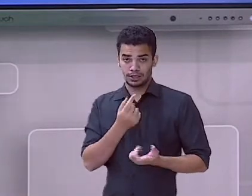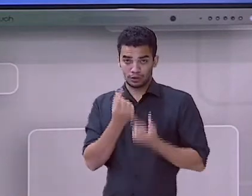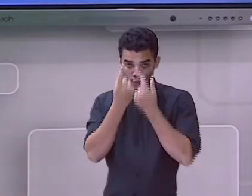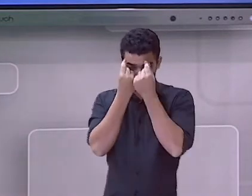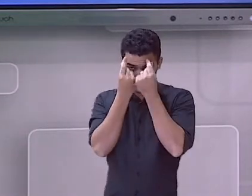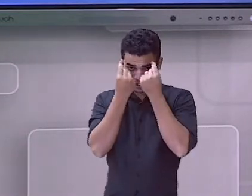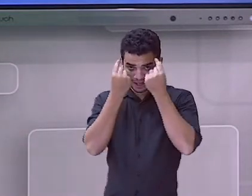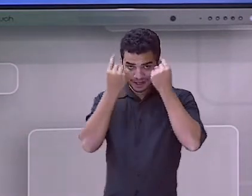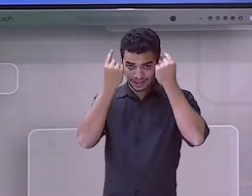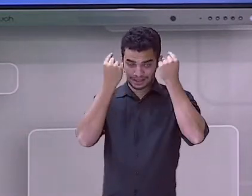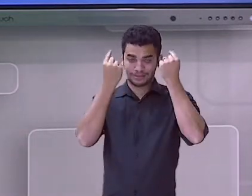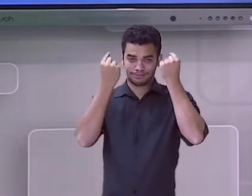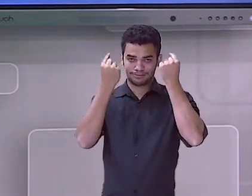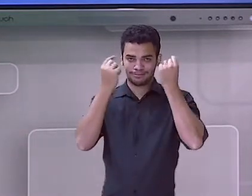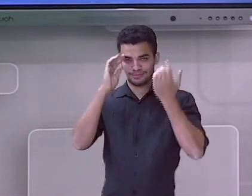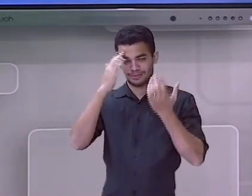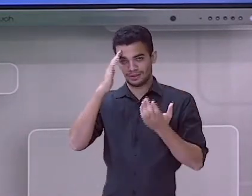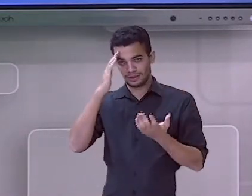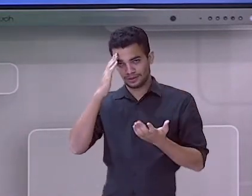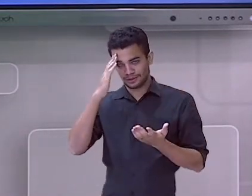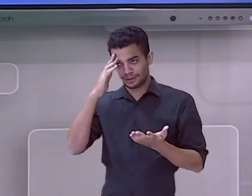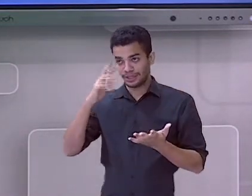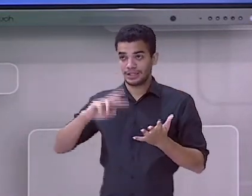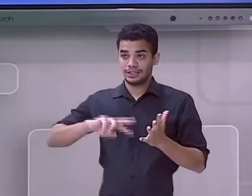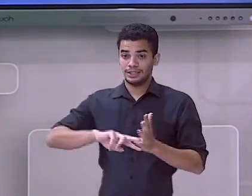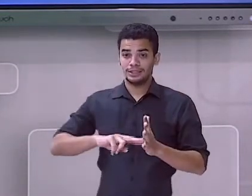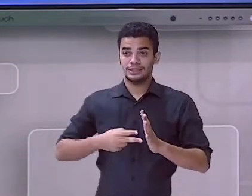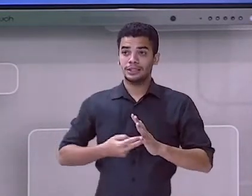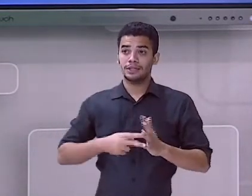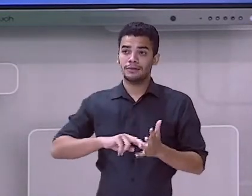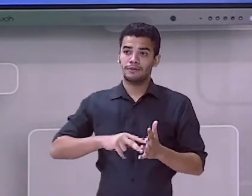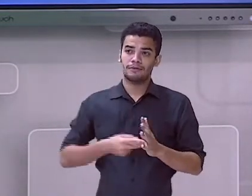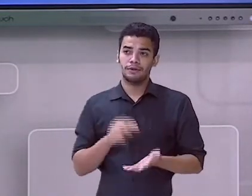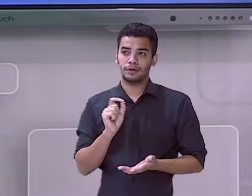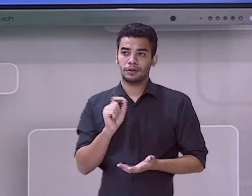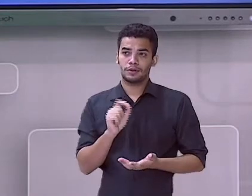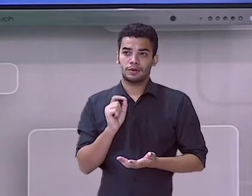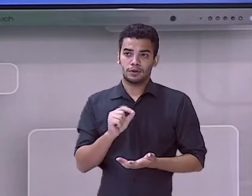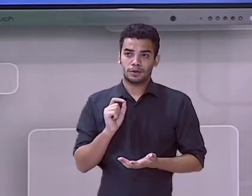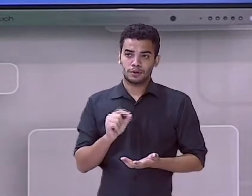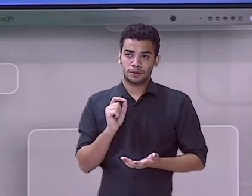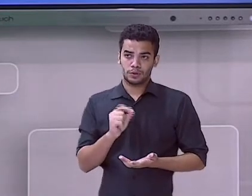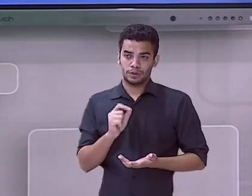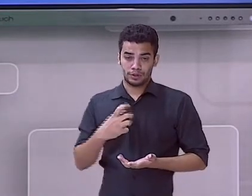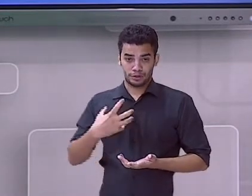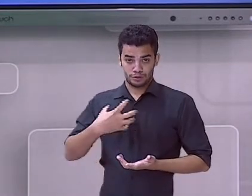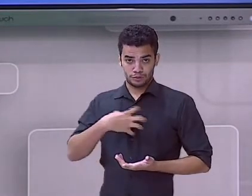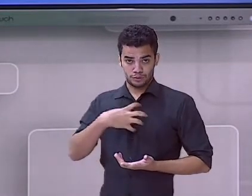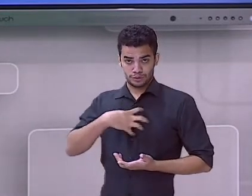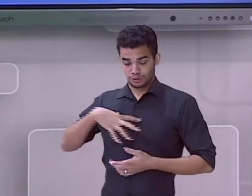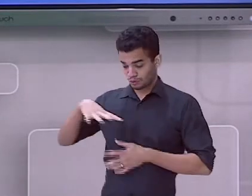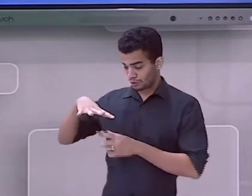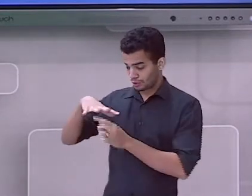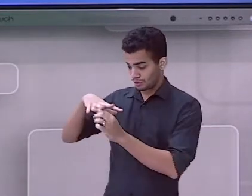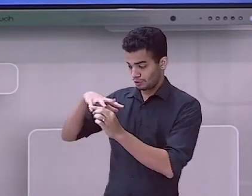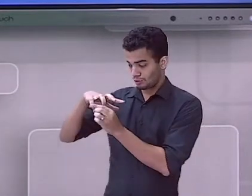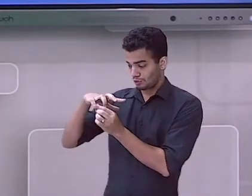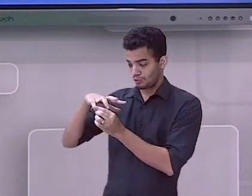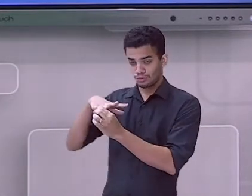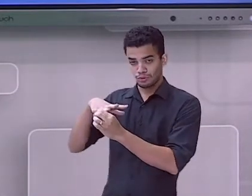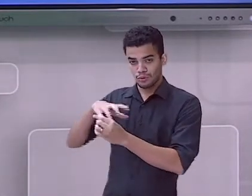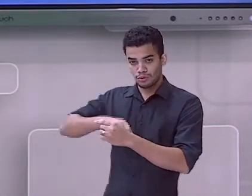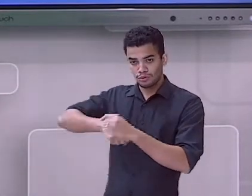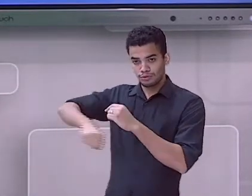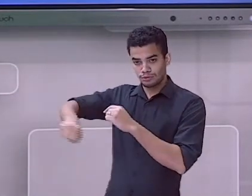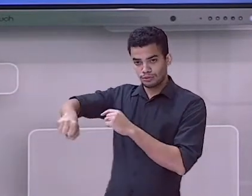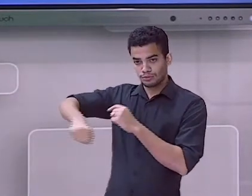que são pés ou pernas. Então, nossos animais agora começam a ter uma movimentação articulada, então ele